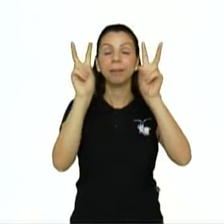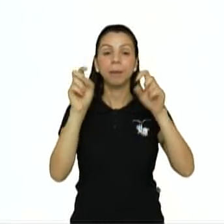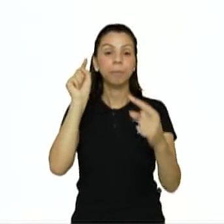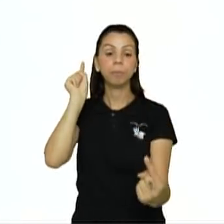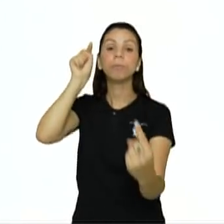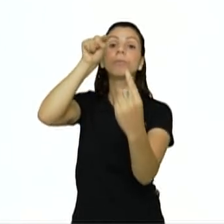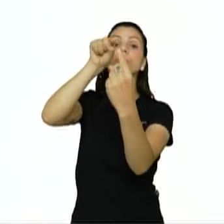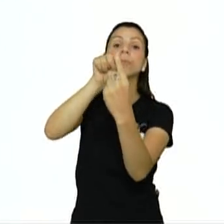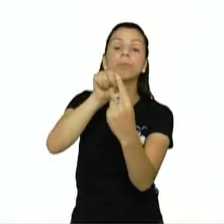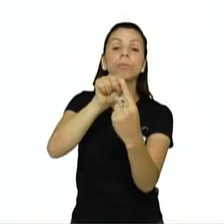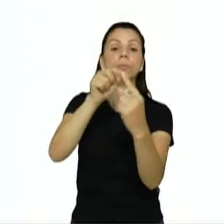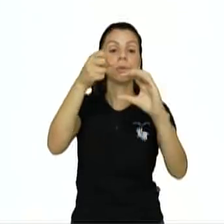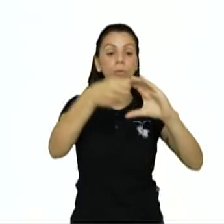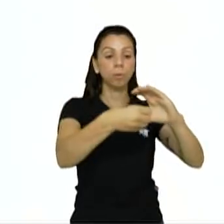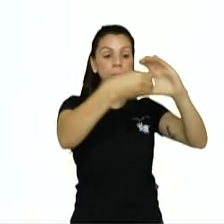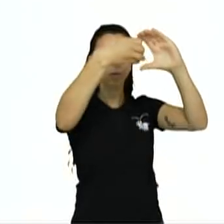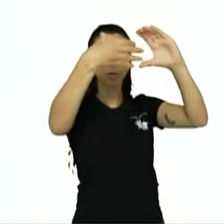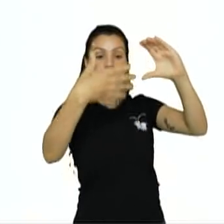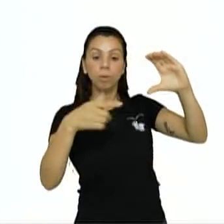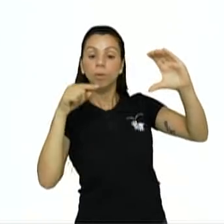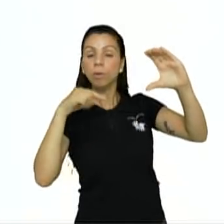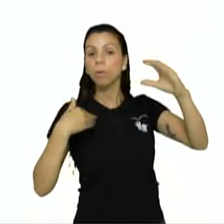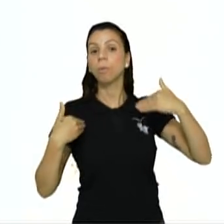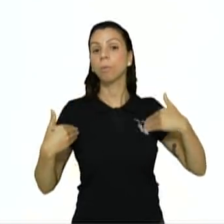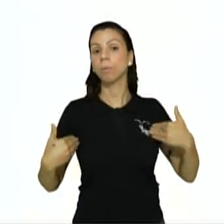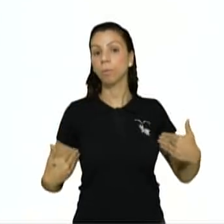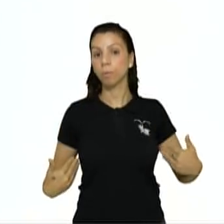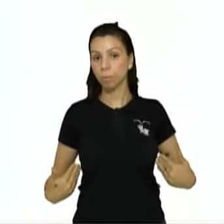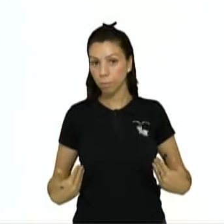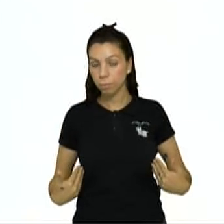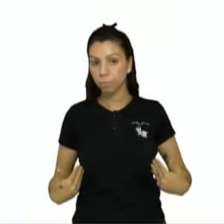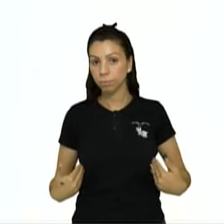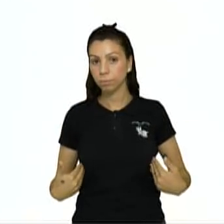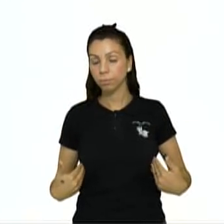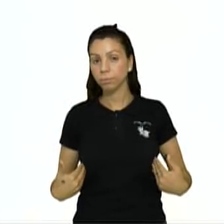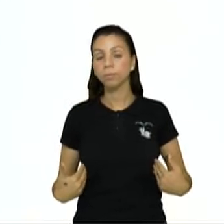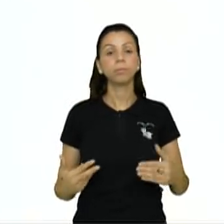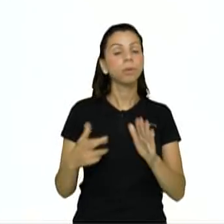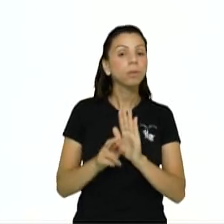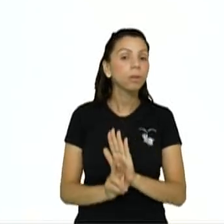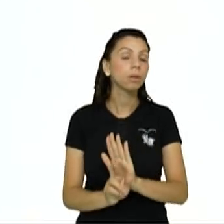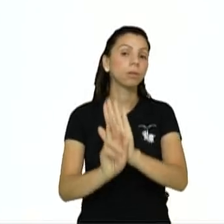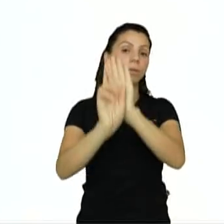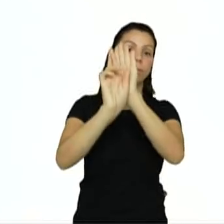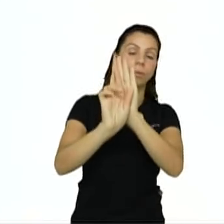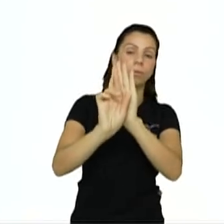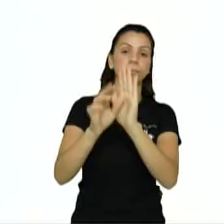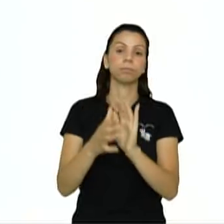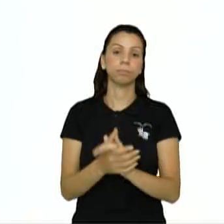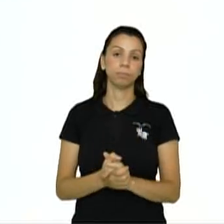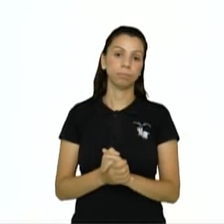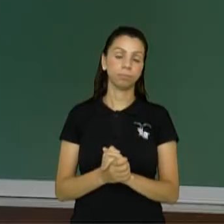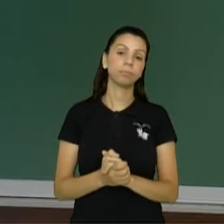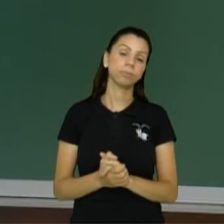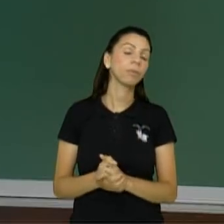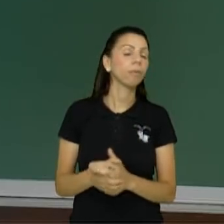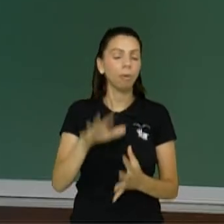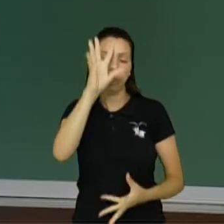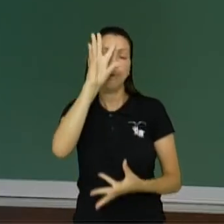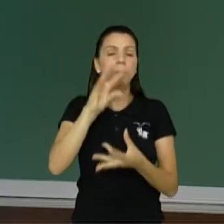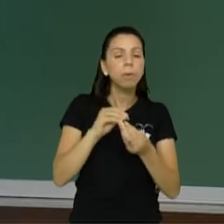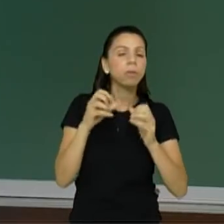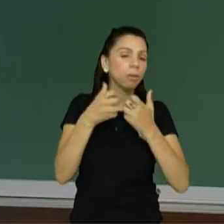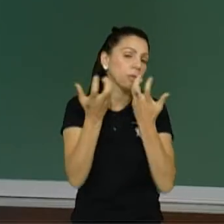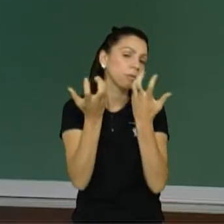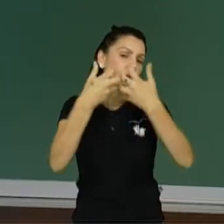é compreender as características fisiológicas desses representantes dos artrópodes. Então a gente vai entender o